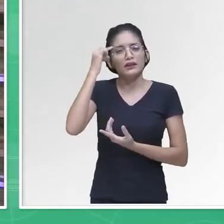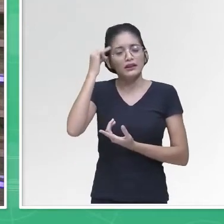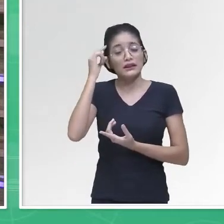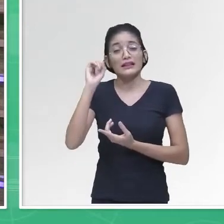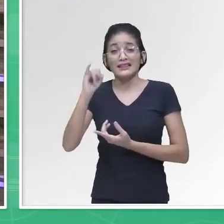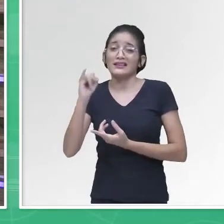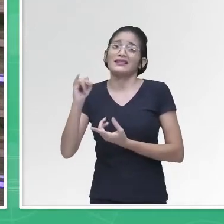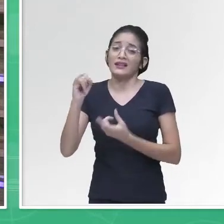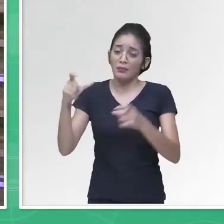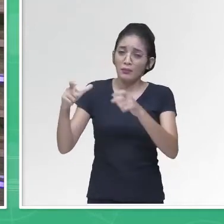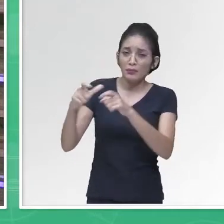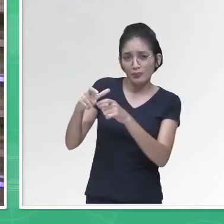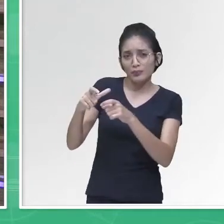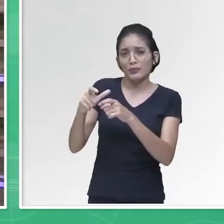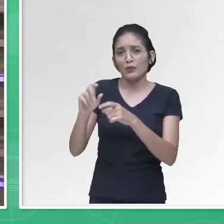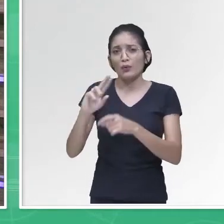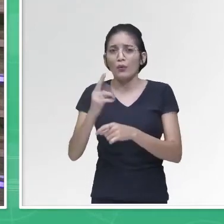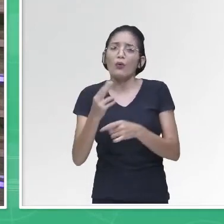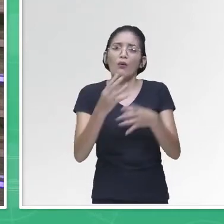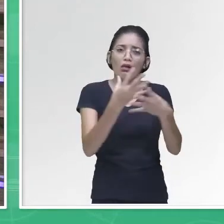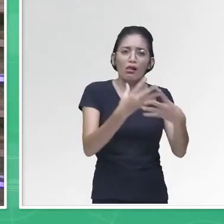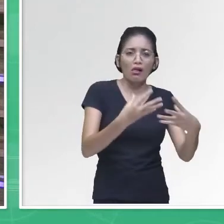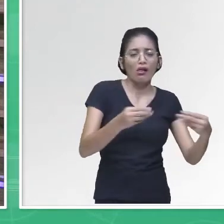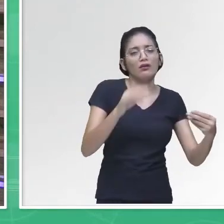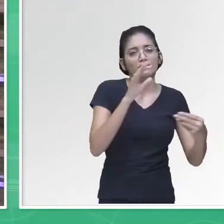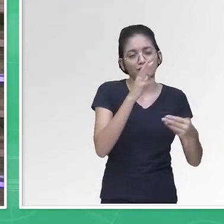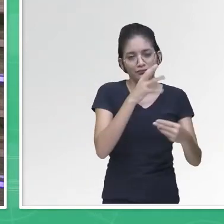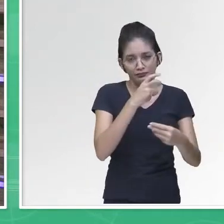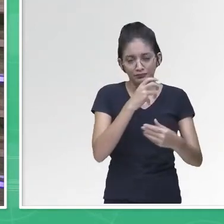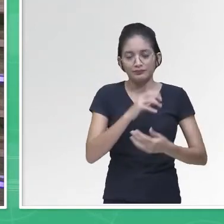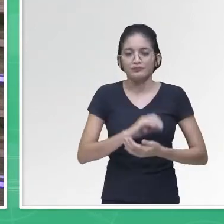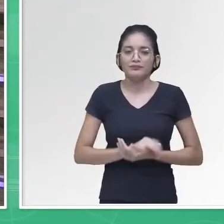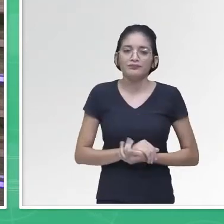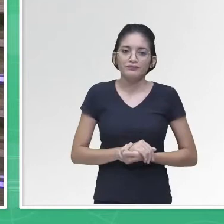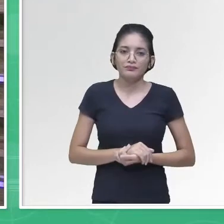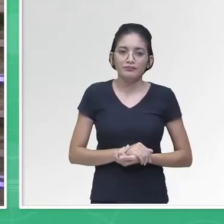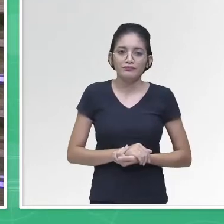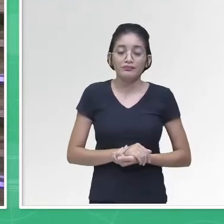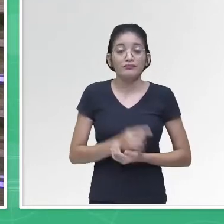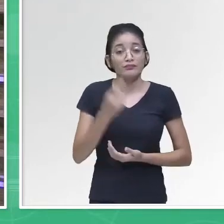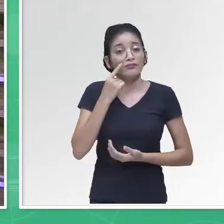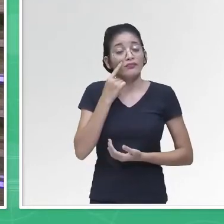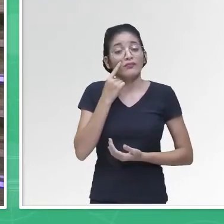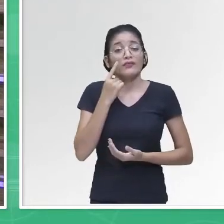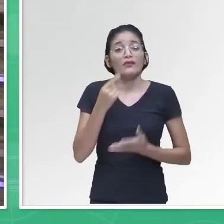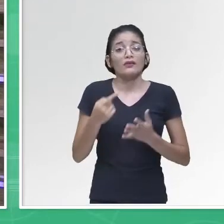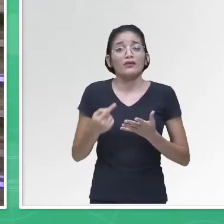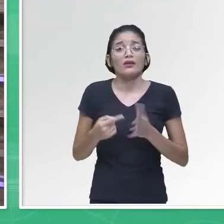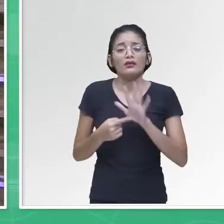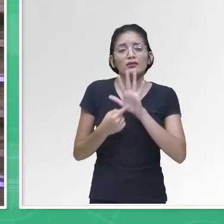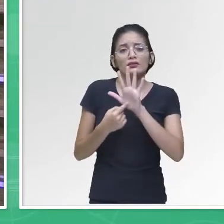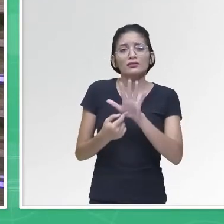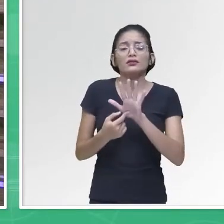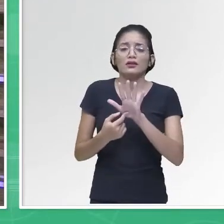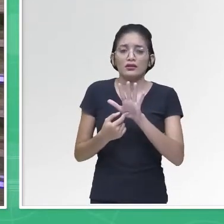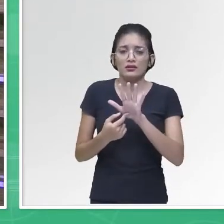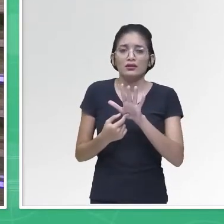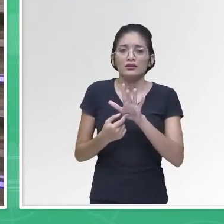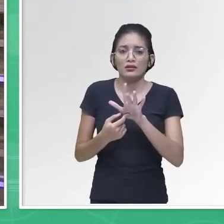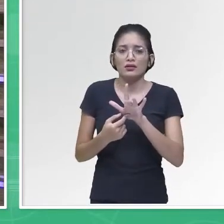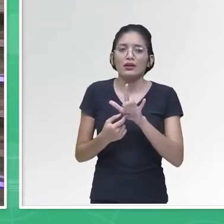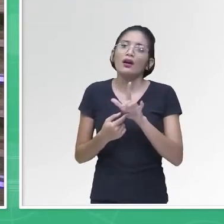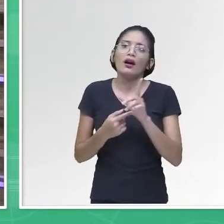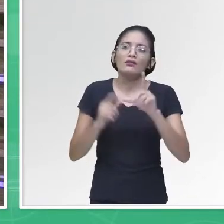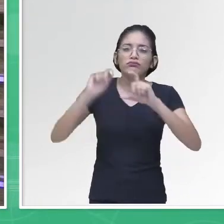diminuição na sua solubilidade. Agora, nós vamos assistir a uma